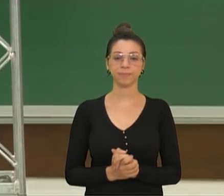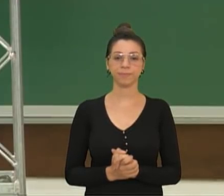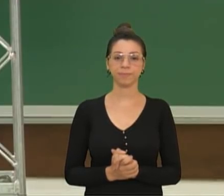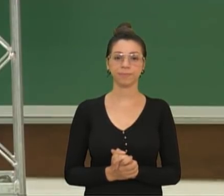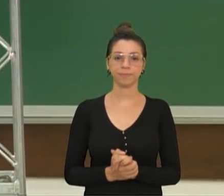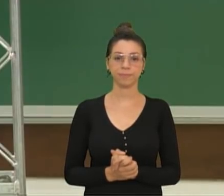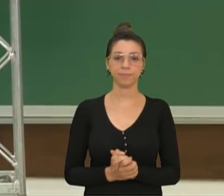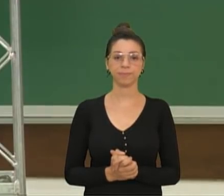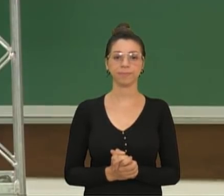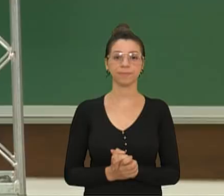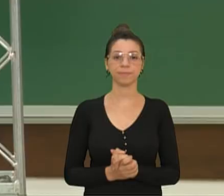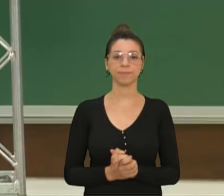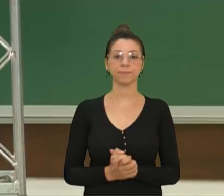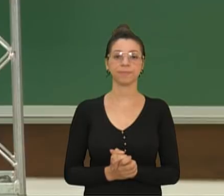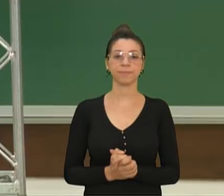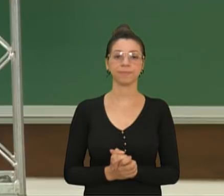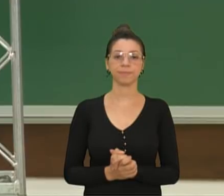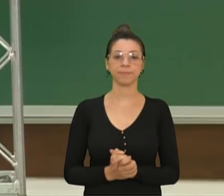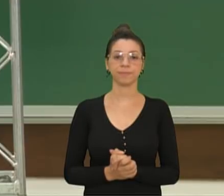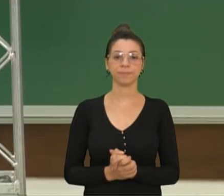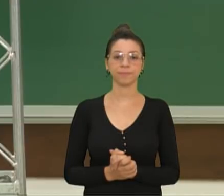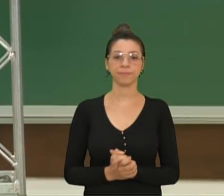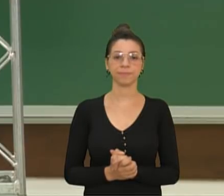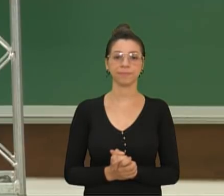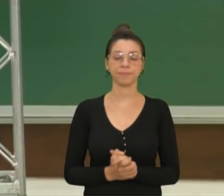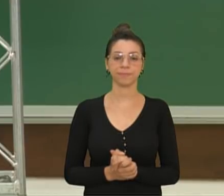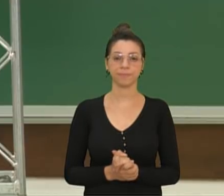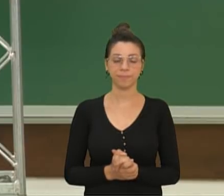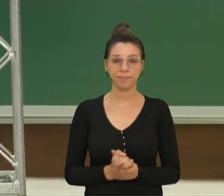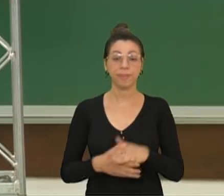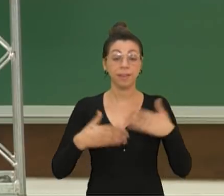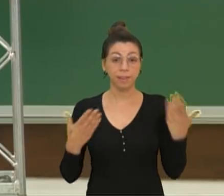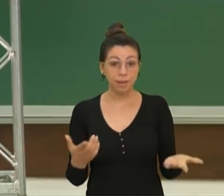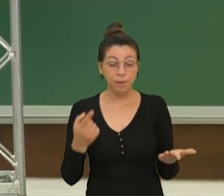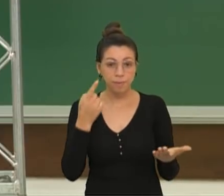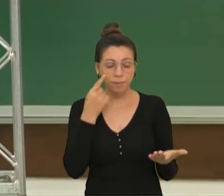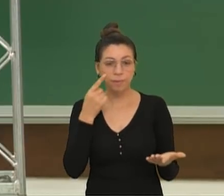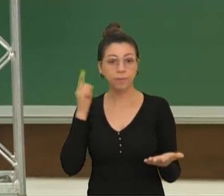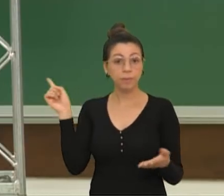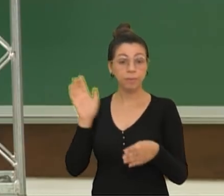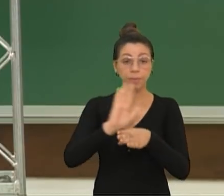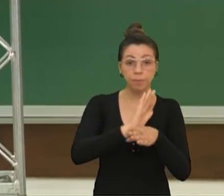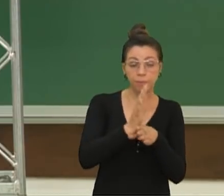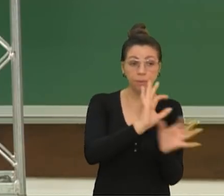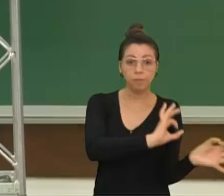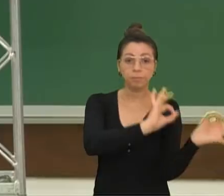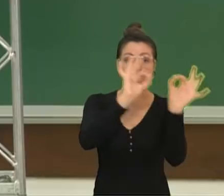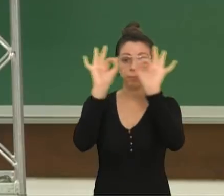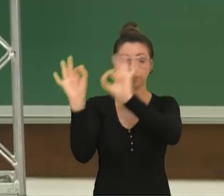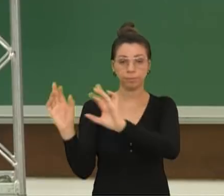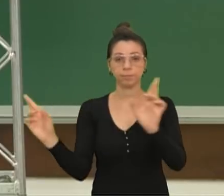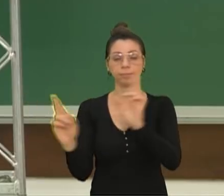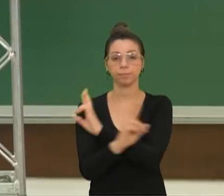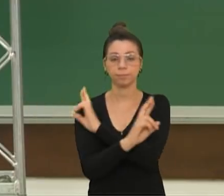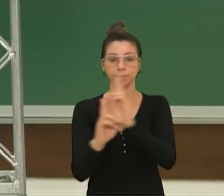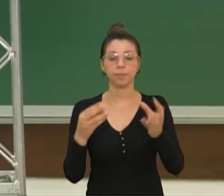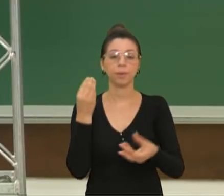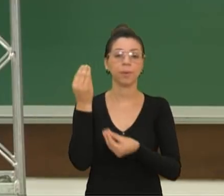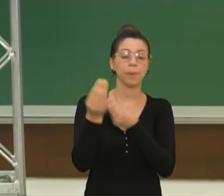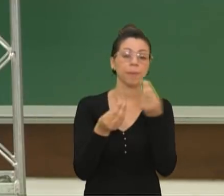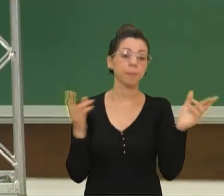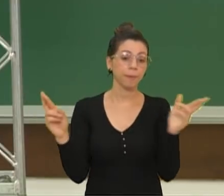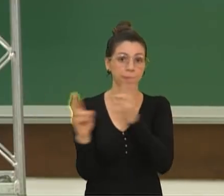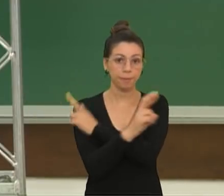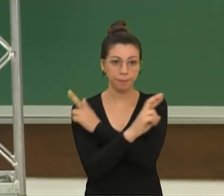Então, pessoal, vocês viram que o vídeo mostra justamente aquela questão relacionada, né, como uma